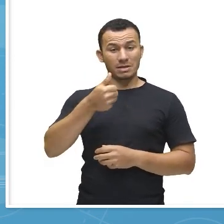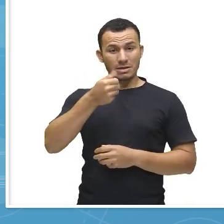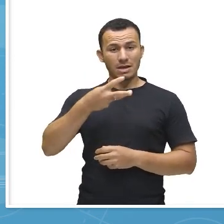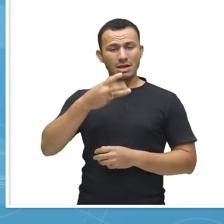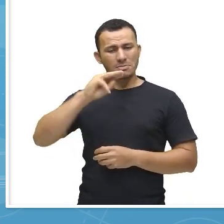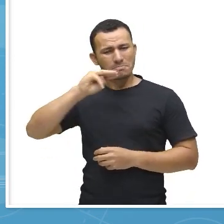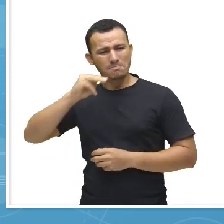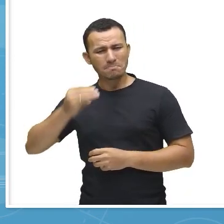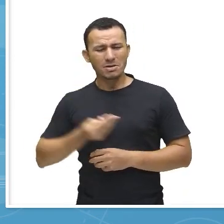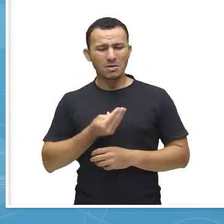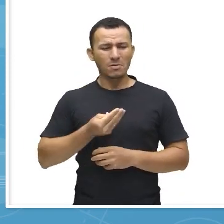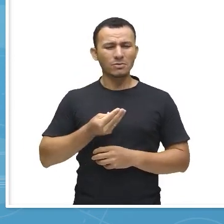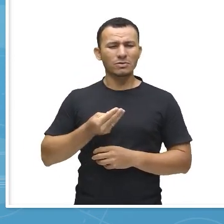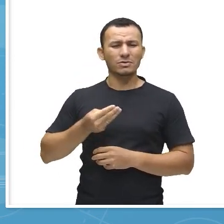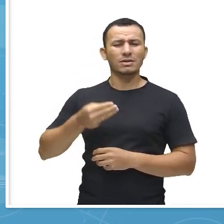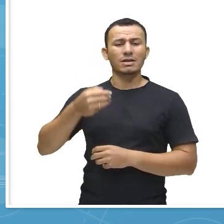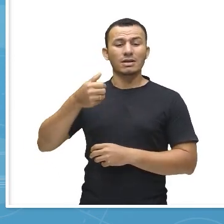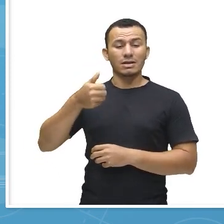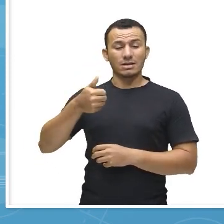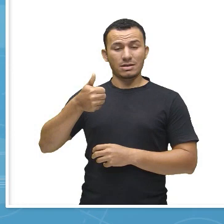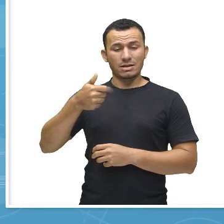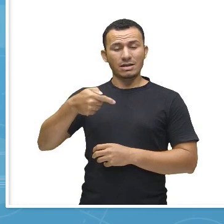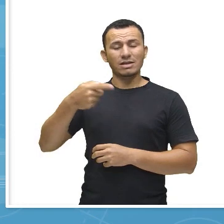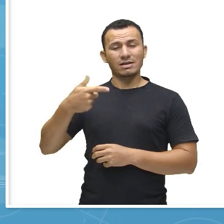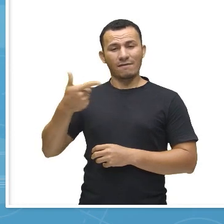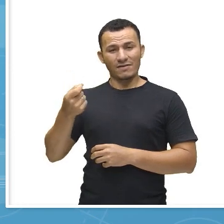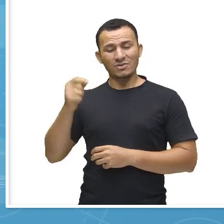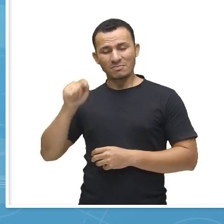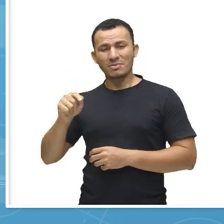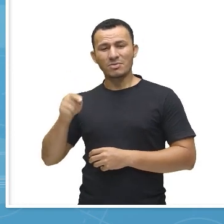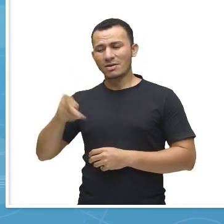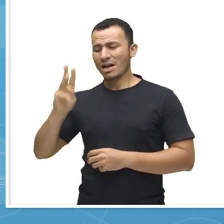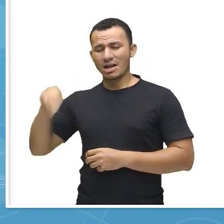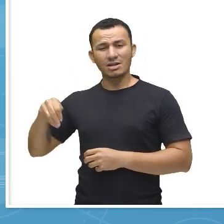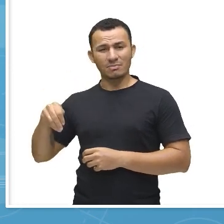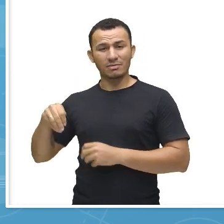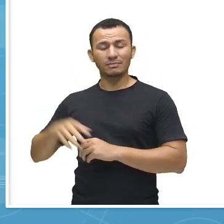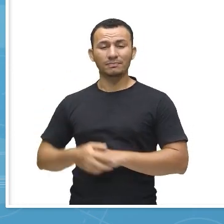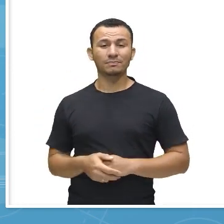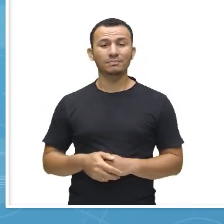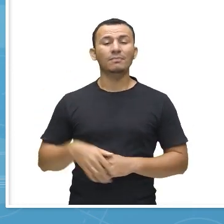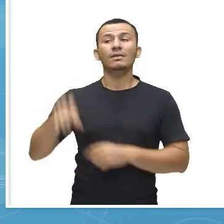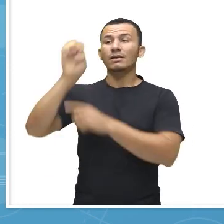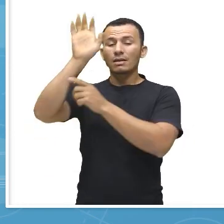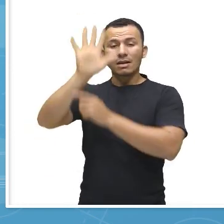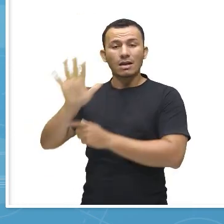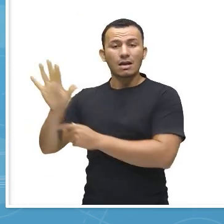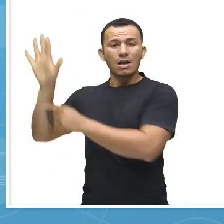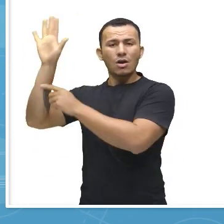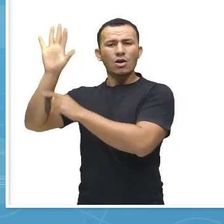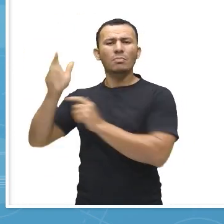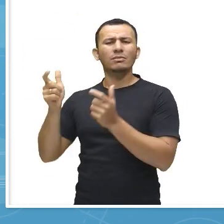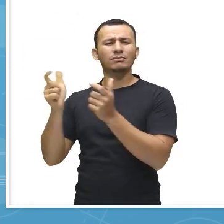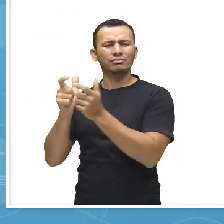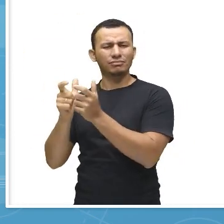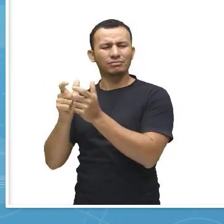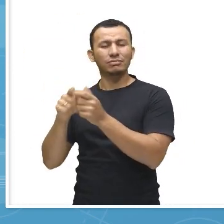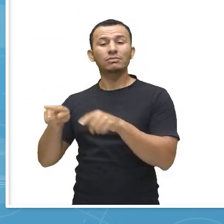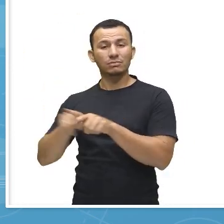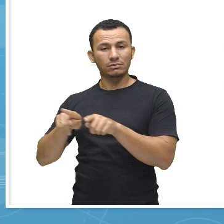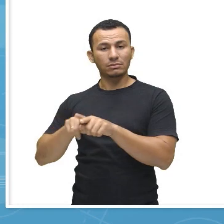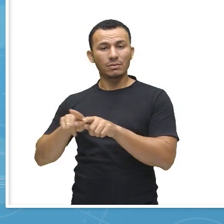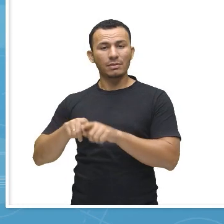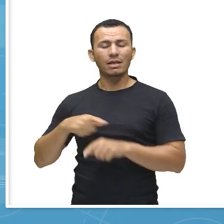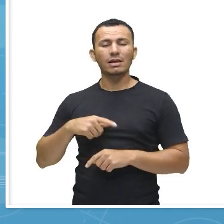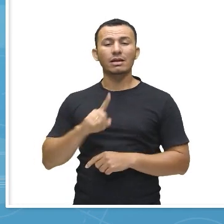13.720.000 quilômetros quadrados. E em penúltimo lugar, a Europa, bem aqui em cima, menorzinha,